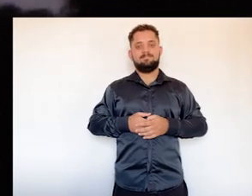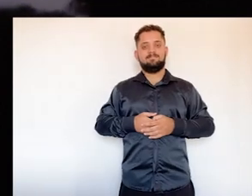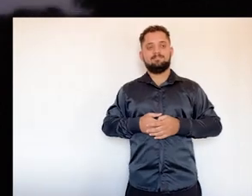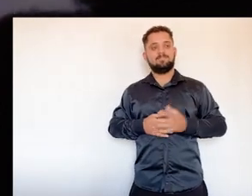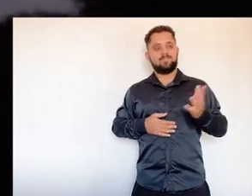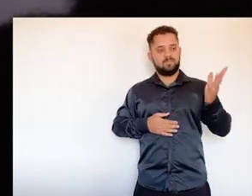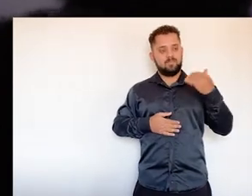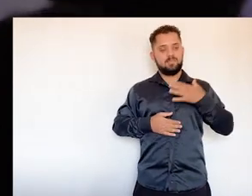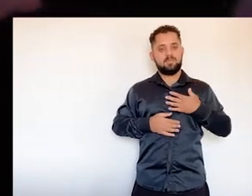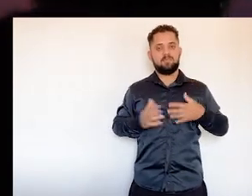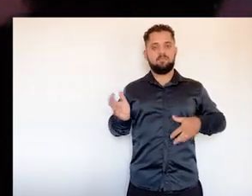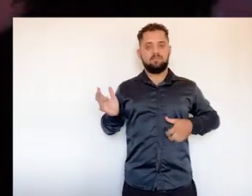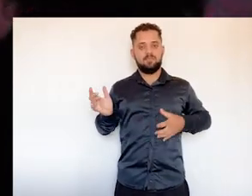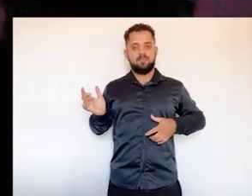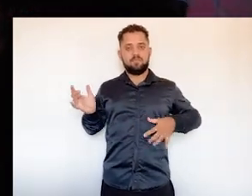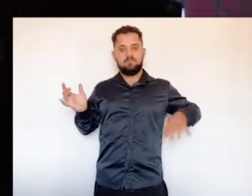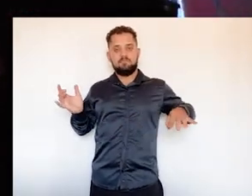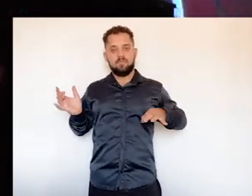Aí sim, ó.